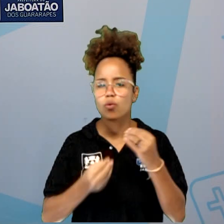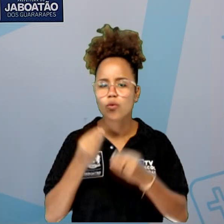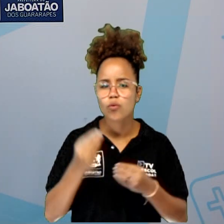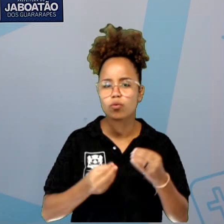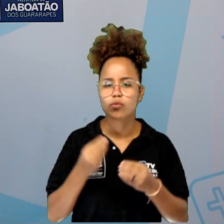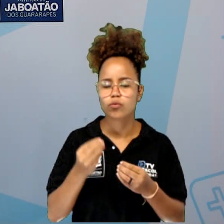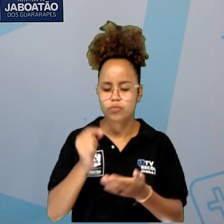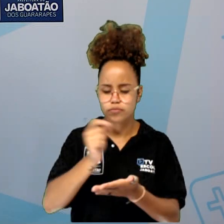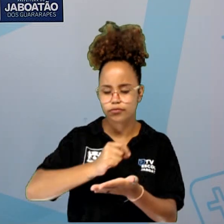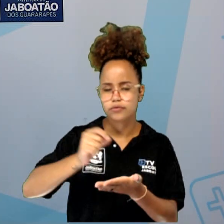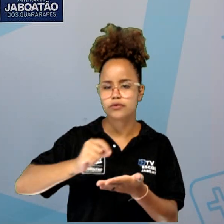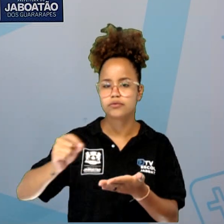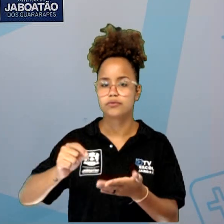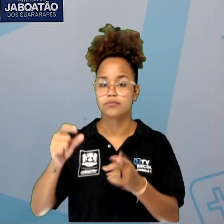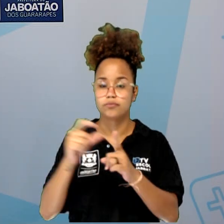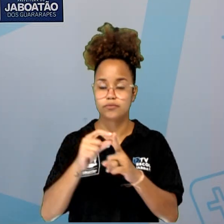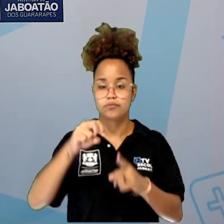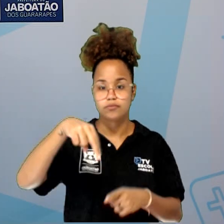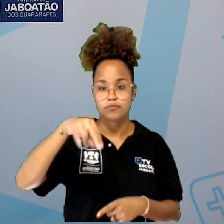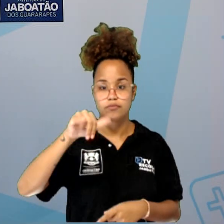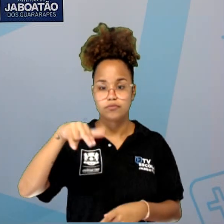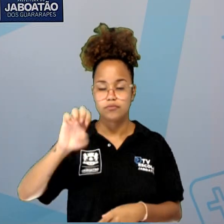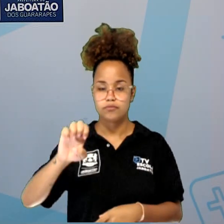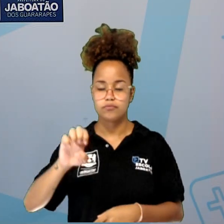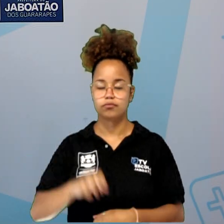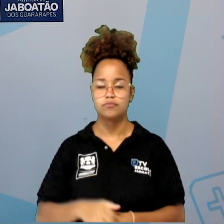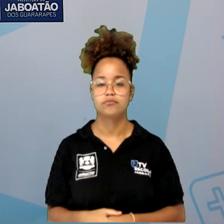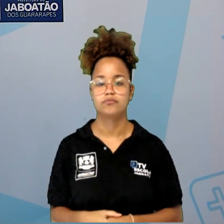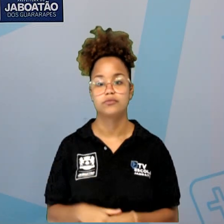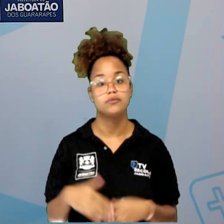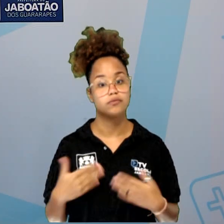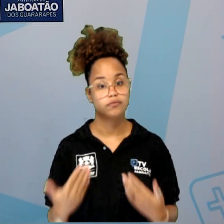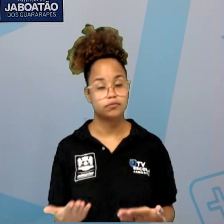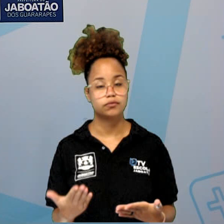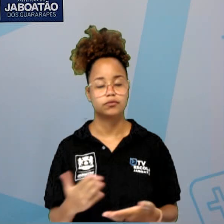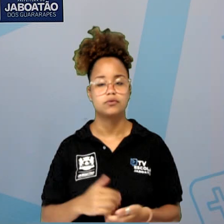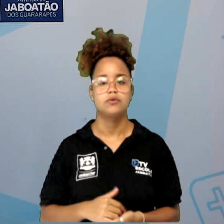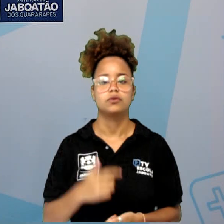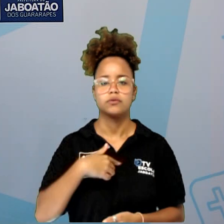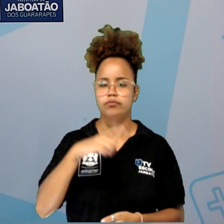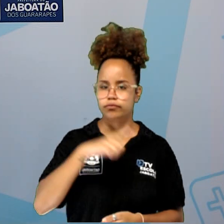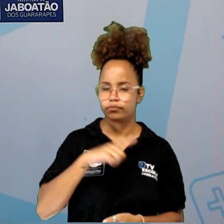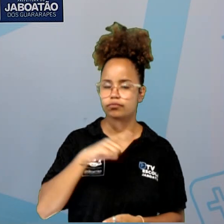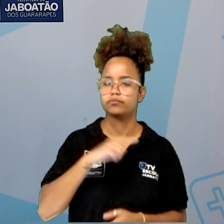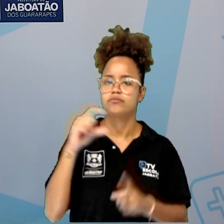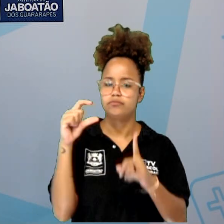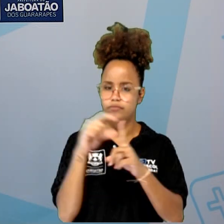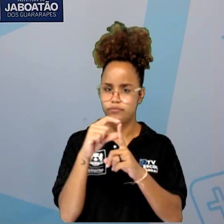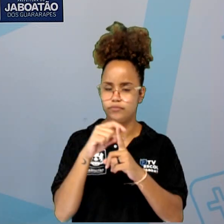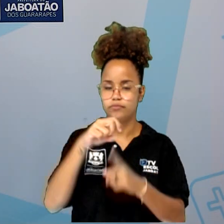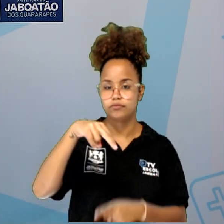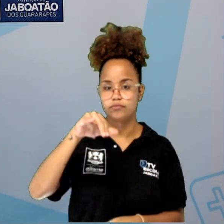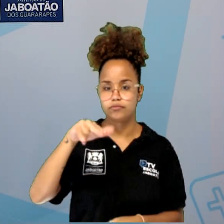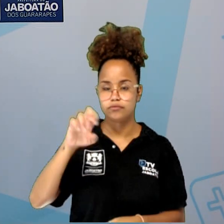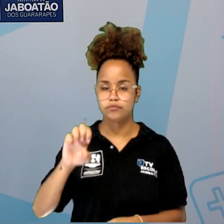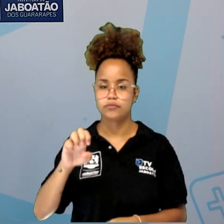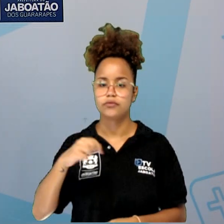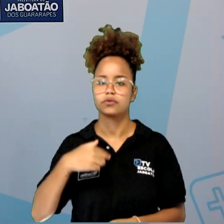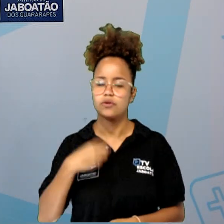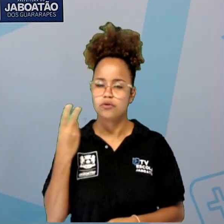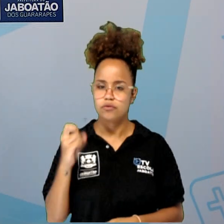spell nine? Então, nesse caso aí, eu tenho a palavra nine e eu